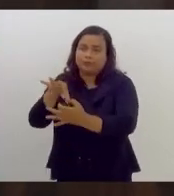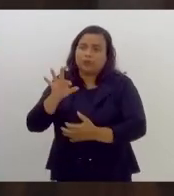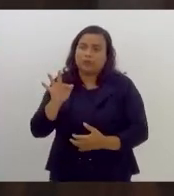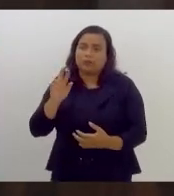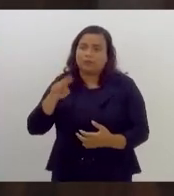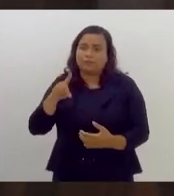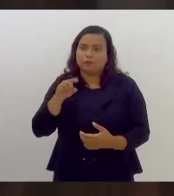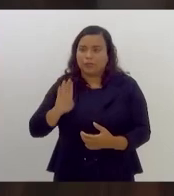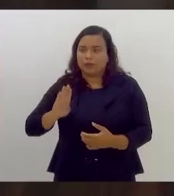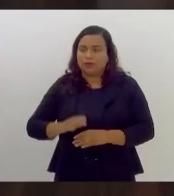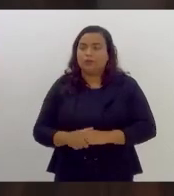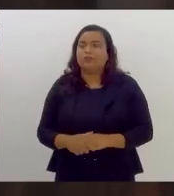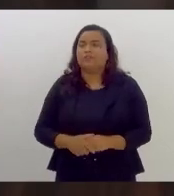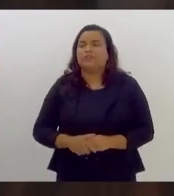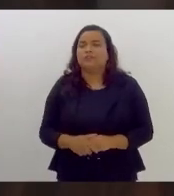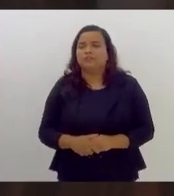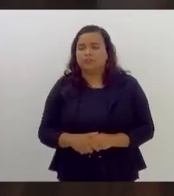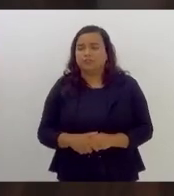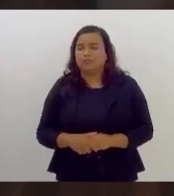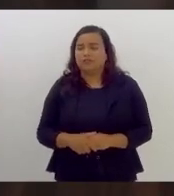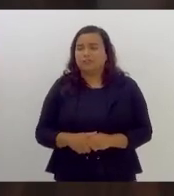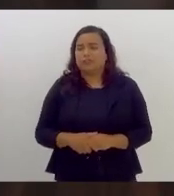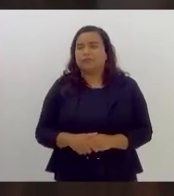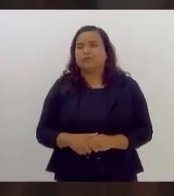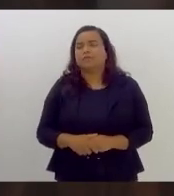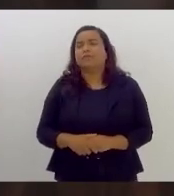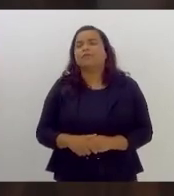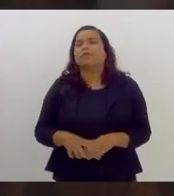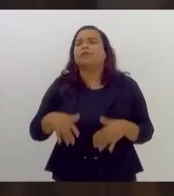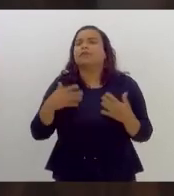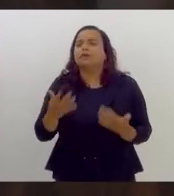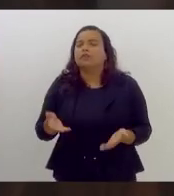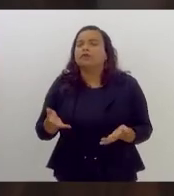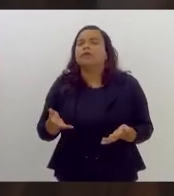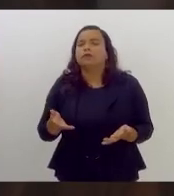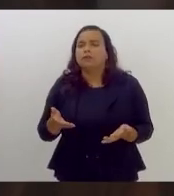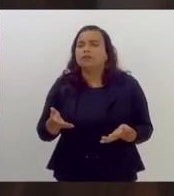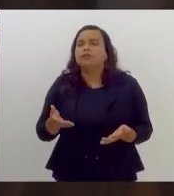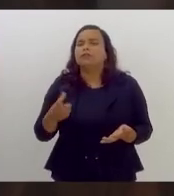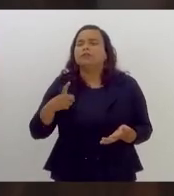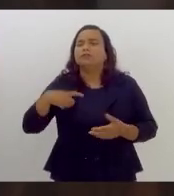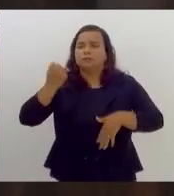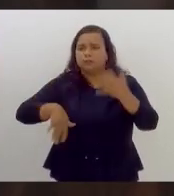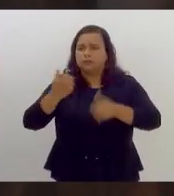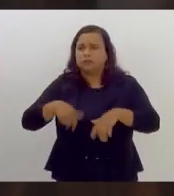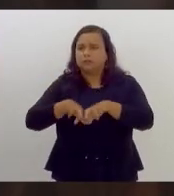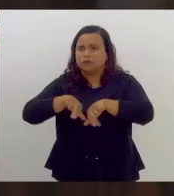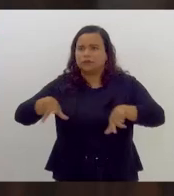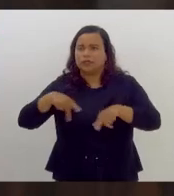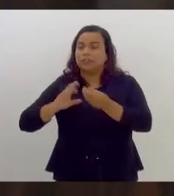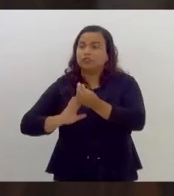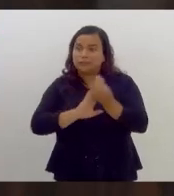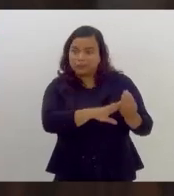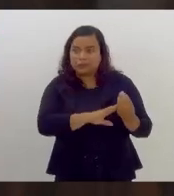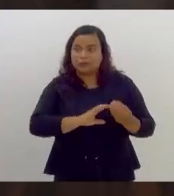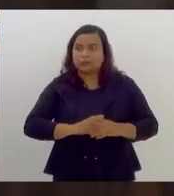acordo. Ok? Então, vou cantar o que está acordado pela rejeição.